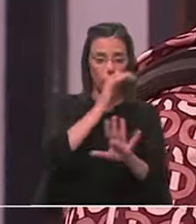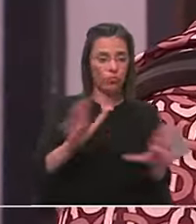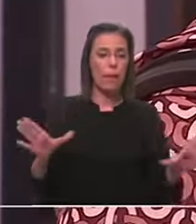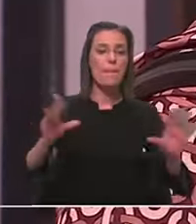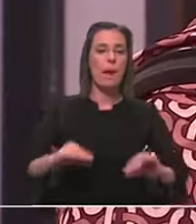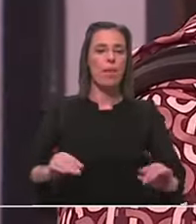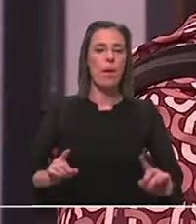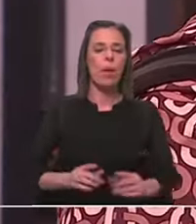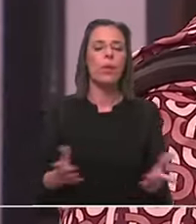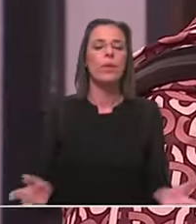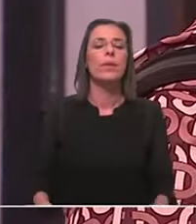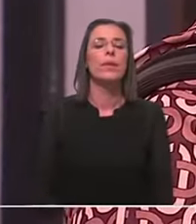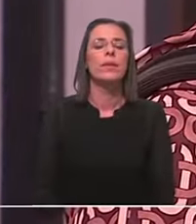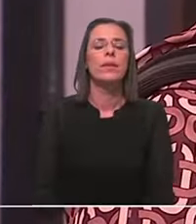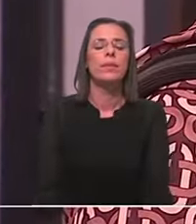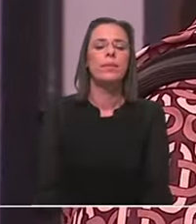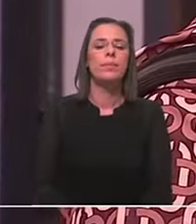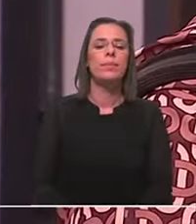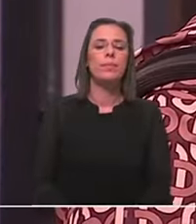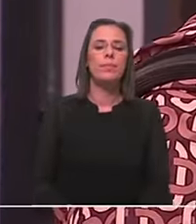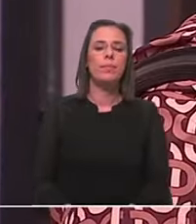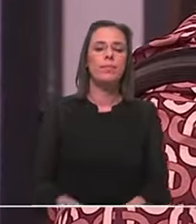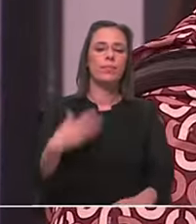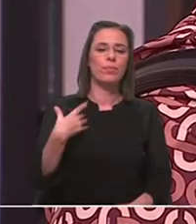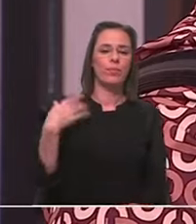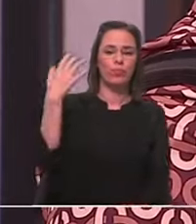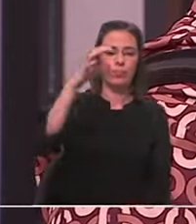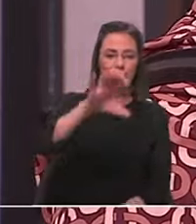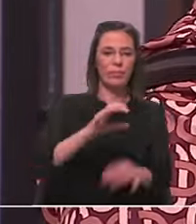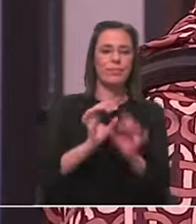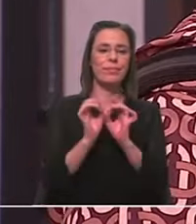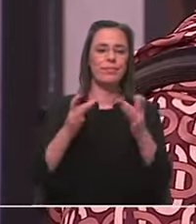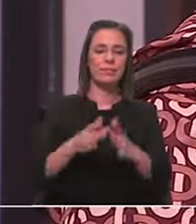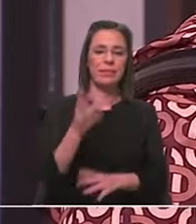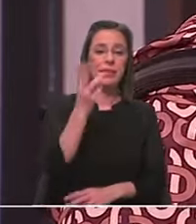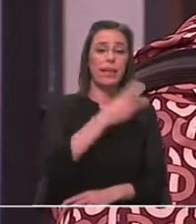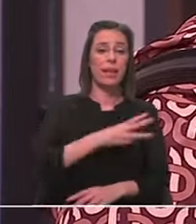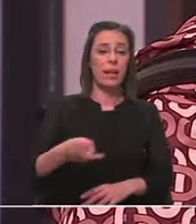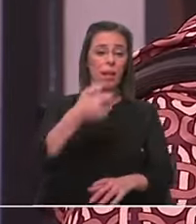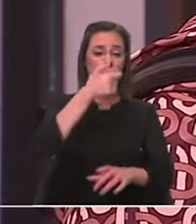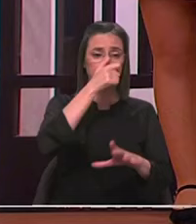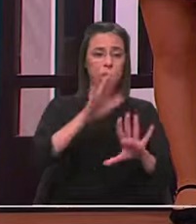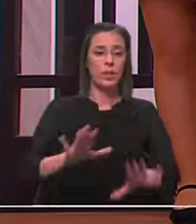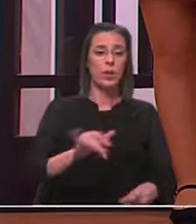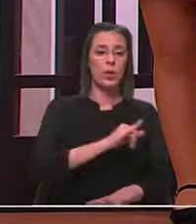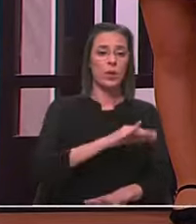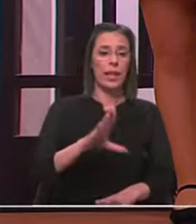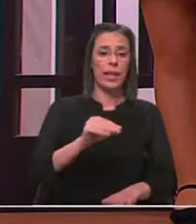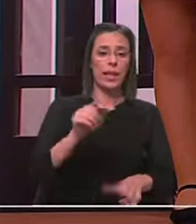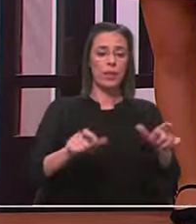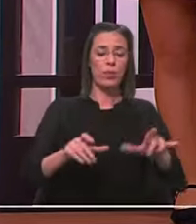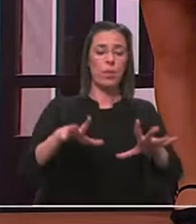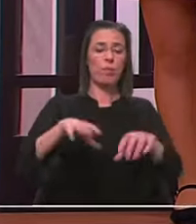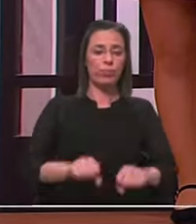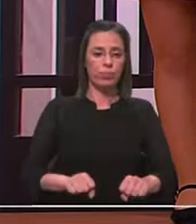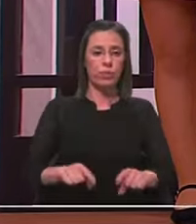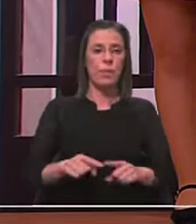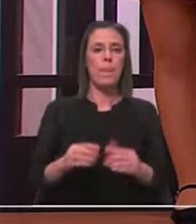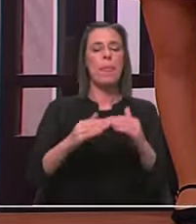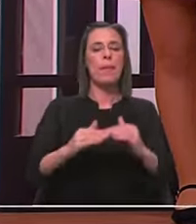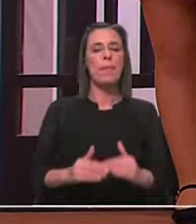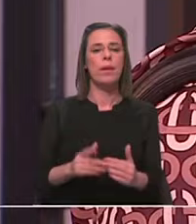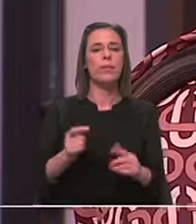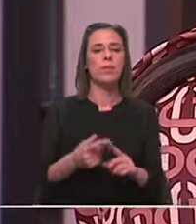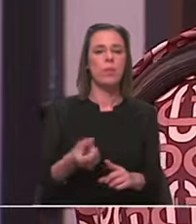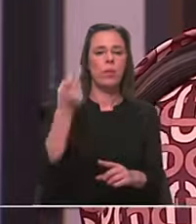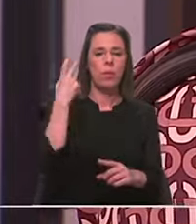lutado. Lutado. Eu coloquei o post nas minhas redes sociais e passado 3 semanas já tinha 210 pessoas. Este ano vai ser menos um bocadinho,